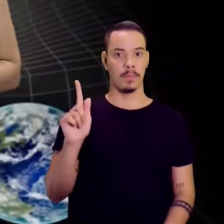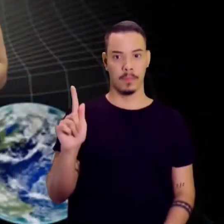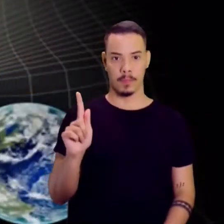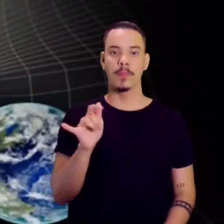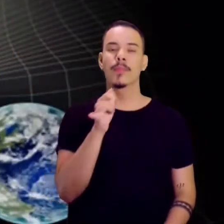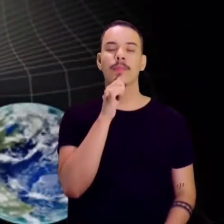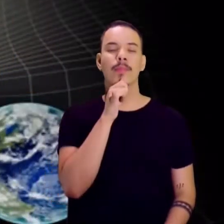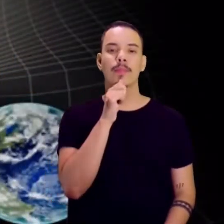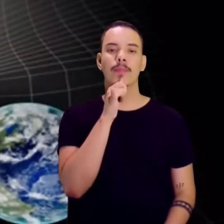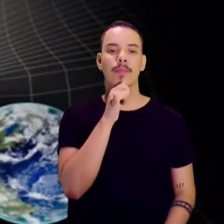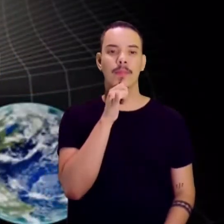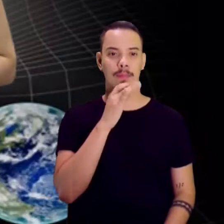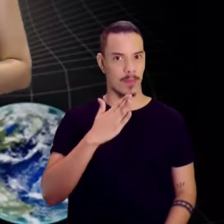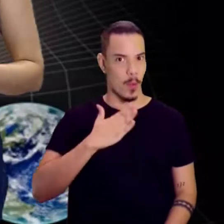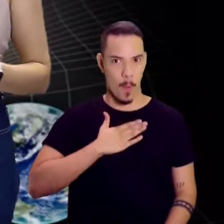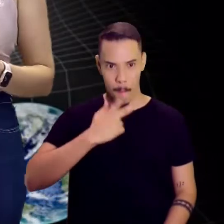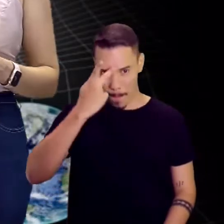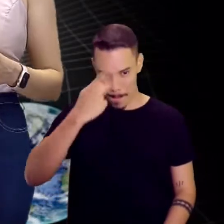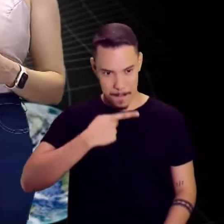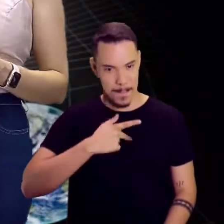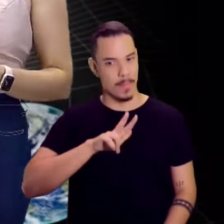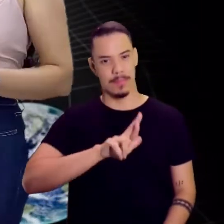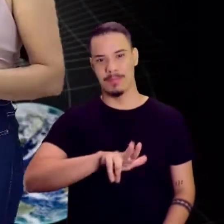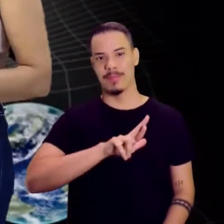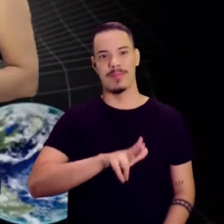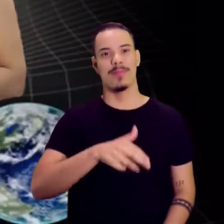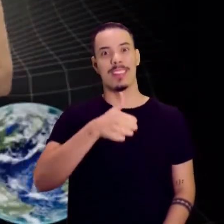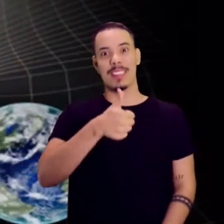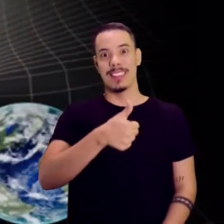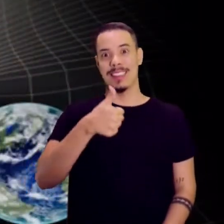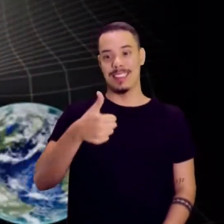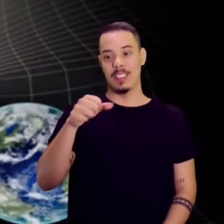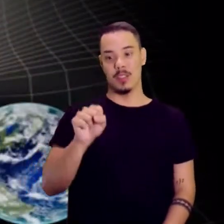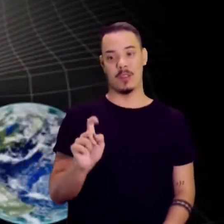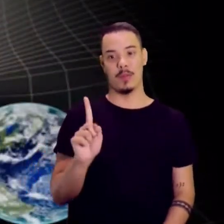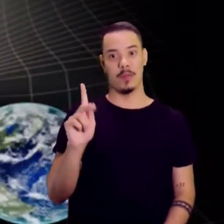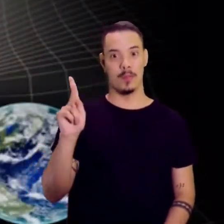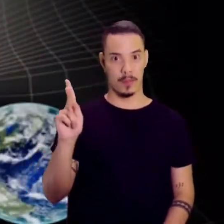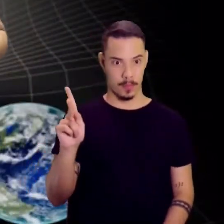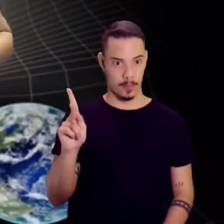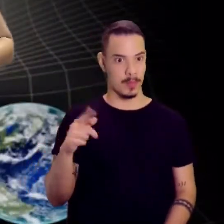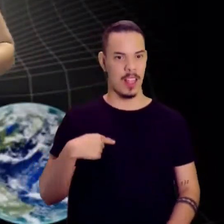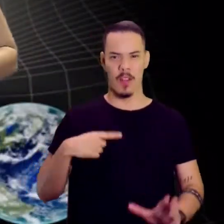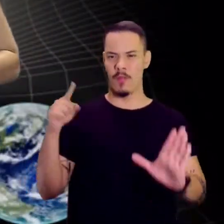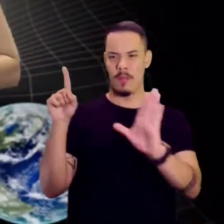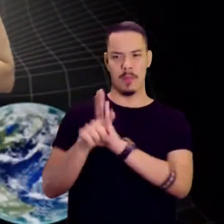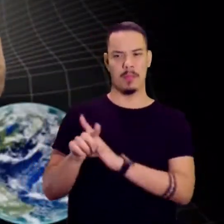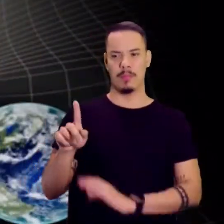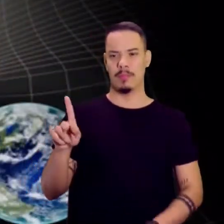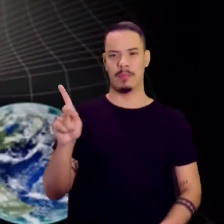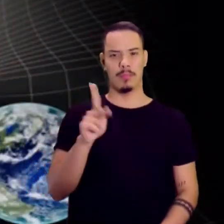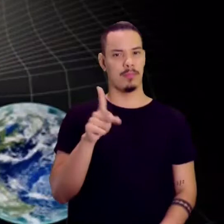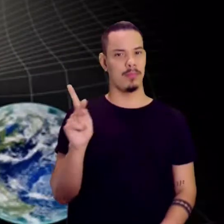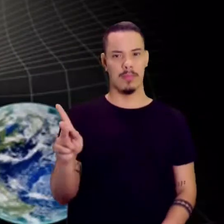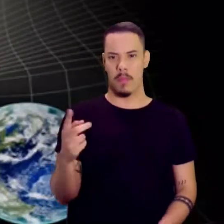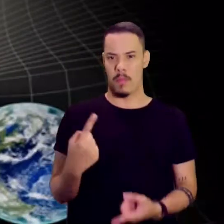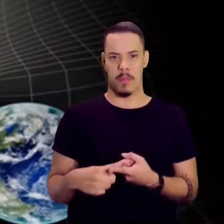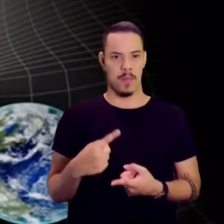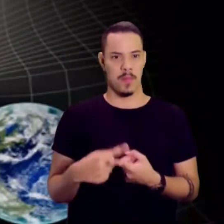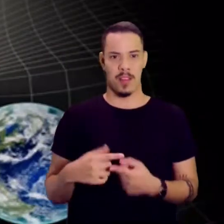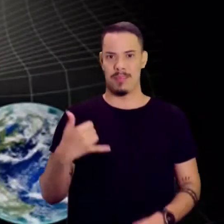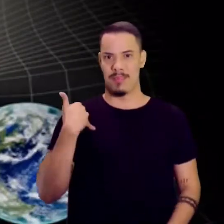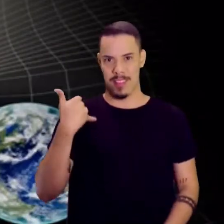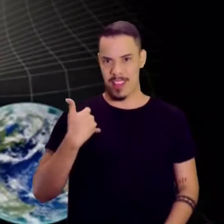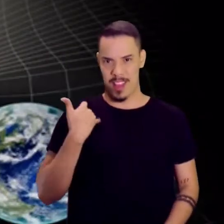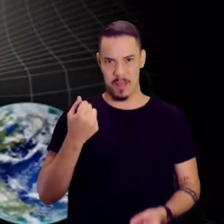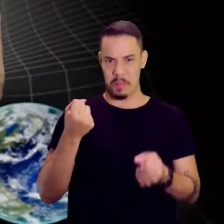né? O meu, professor Décio, o meu é 118 quilogramas. Não vou perguntar da professora dele, porque aí diz que quer perguntar a idade